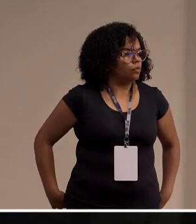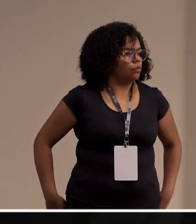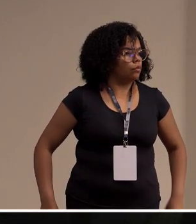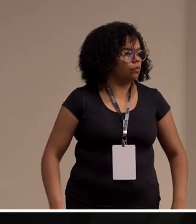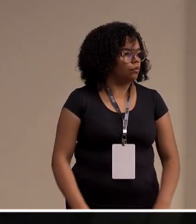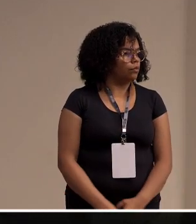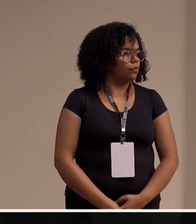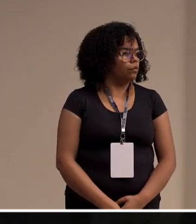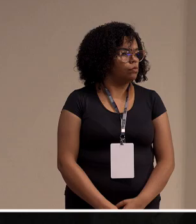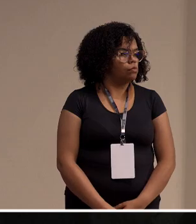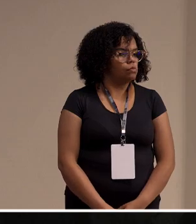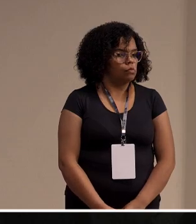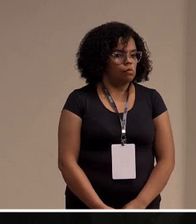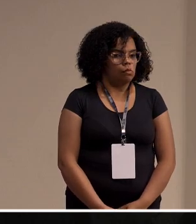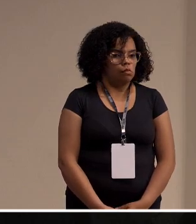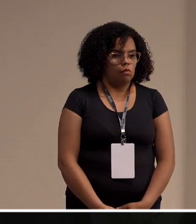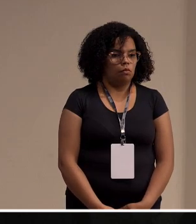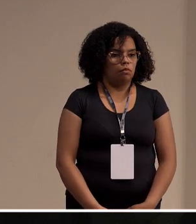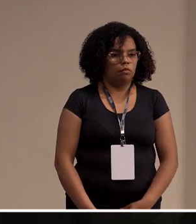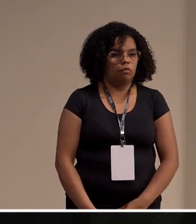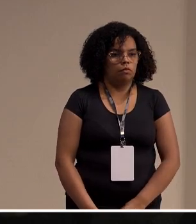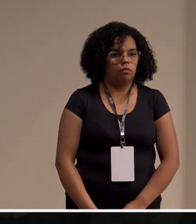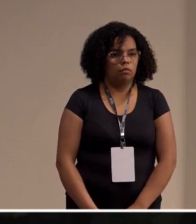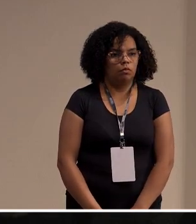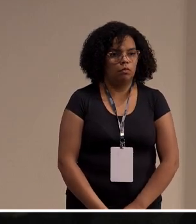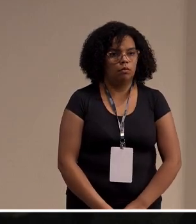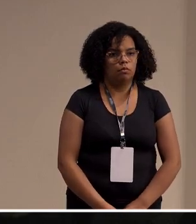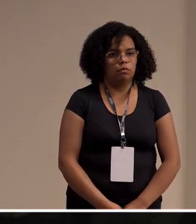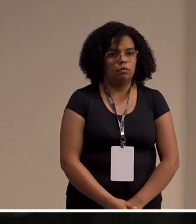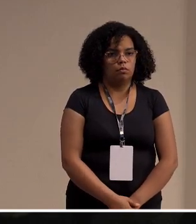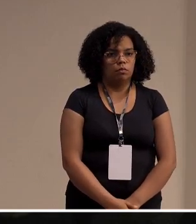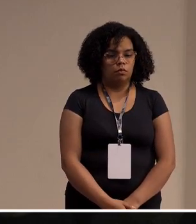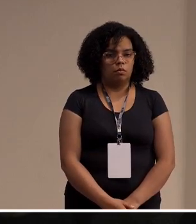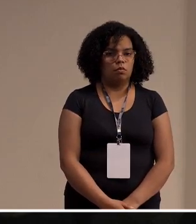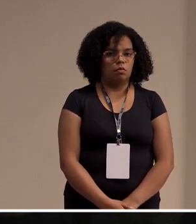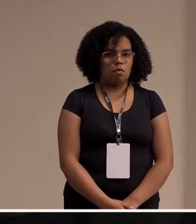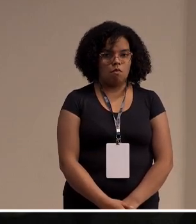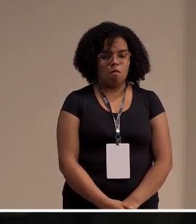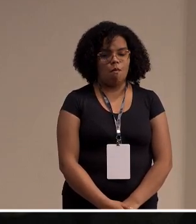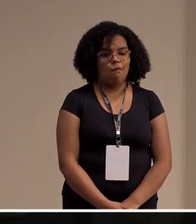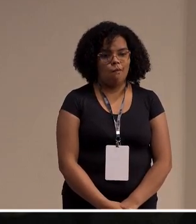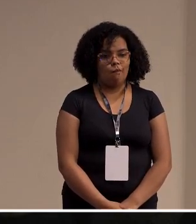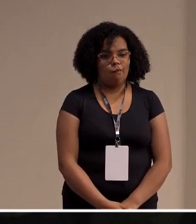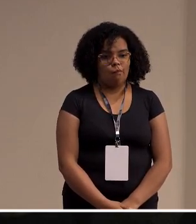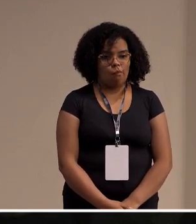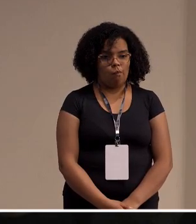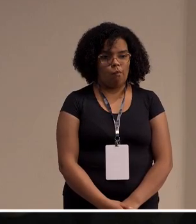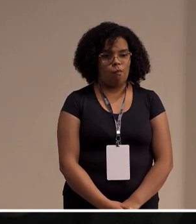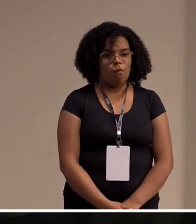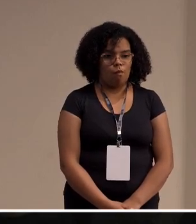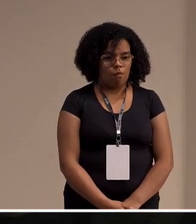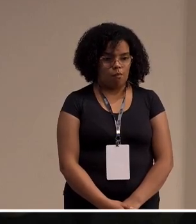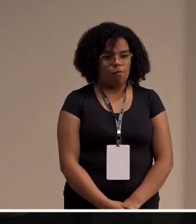www.451.com.br e também nas nossas redes sociais, @Feira do Livro. Viva o livro brasileiro!